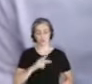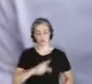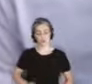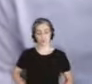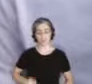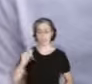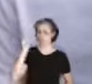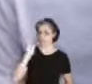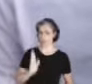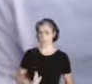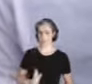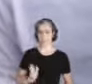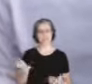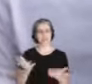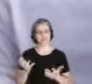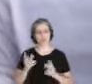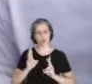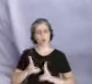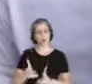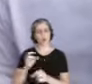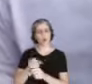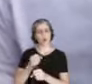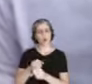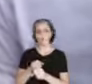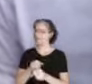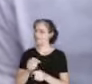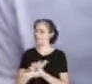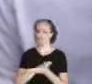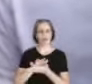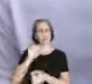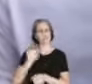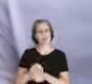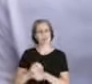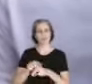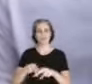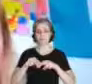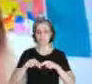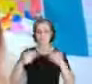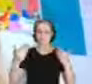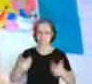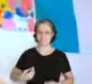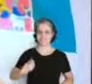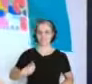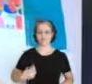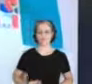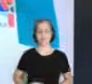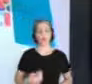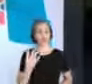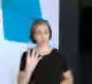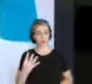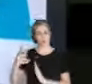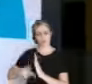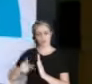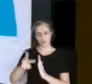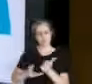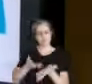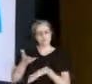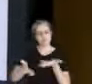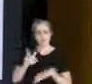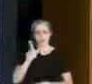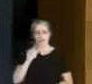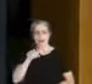a disposição do presidente da República de não deixar obras paralisadas, nós estamos aqui por isso. Você viu? 4 projetos de